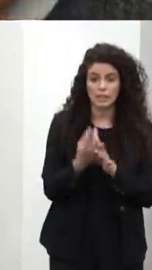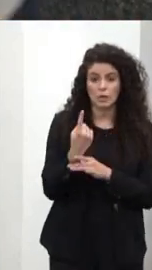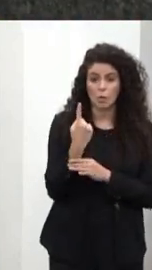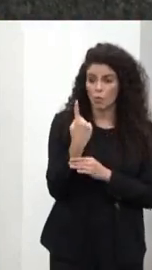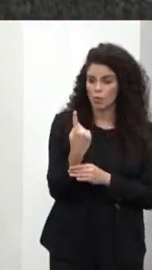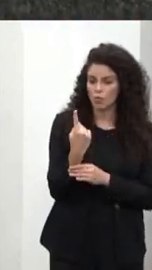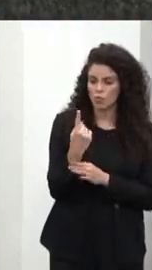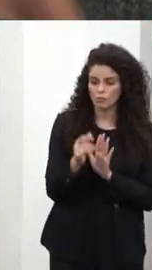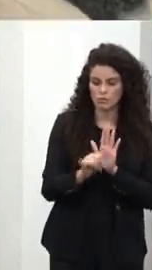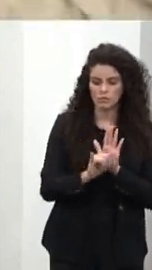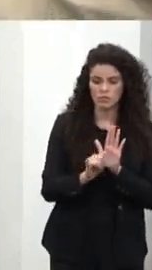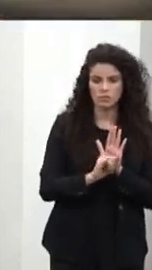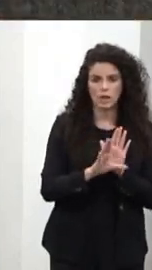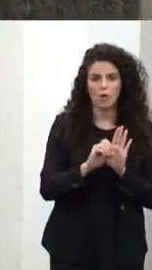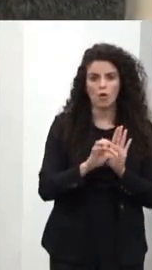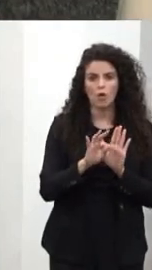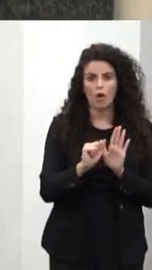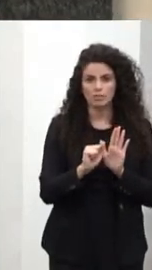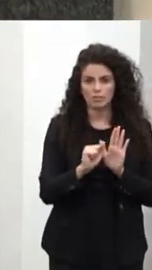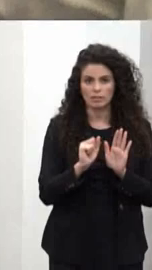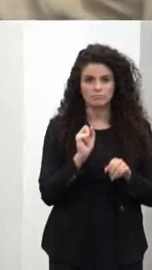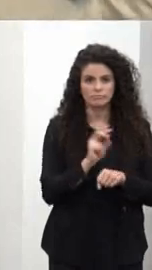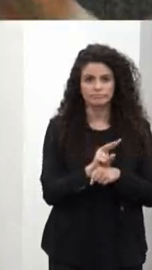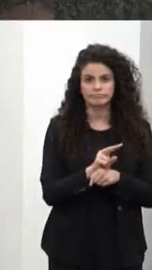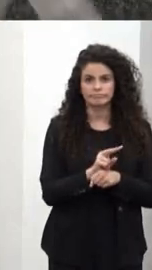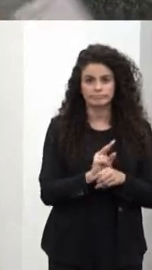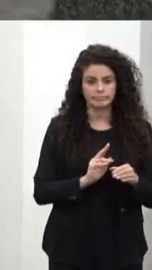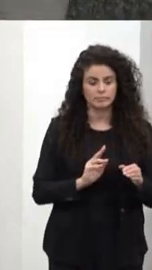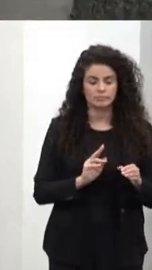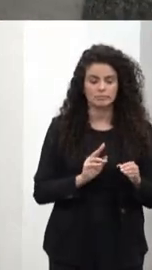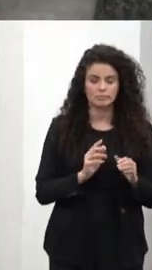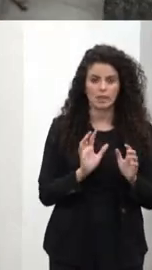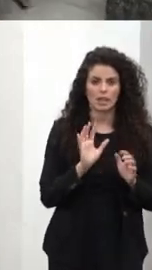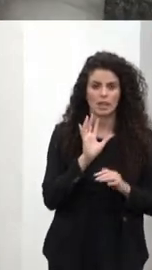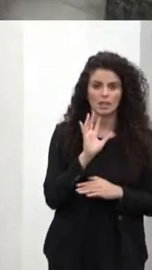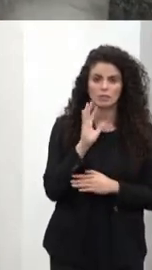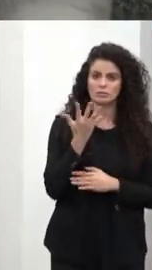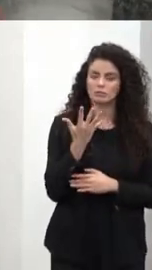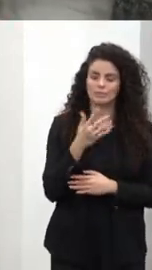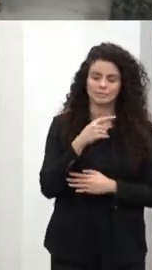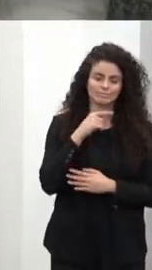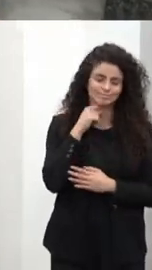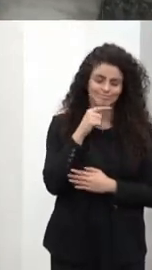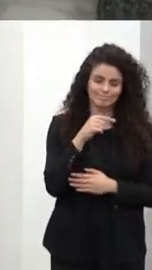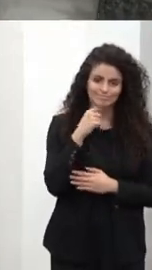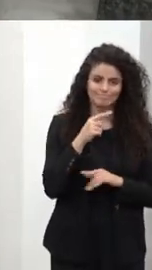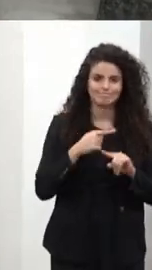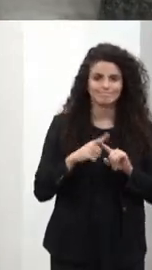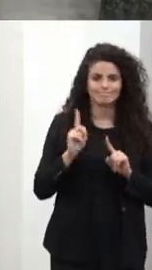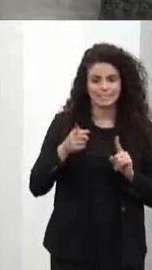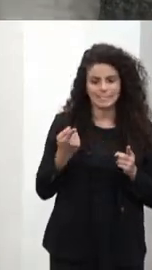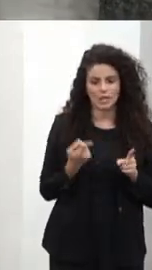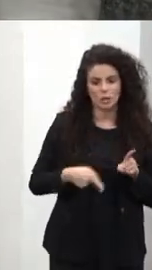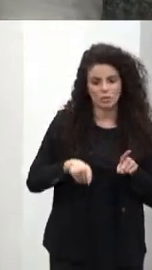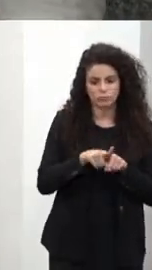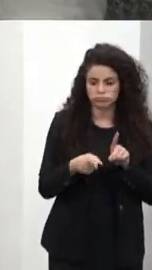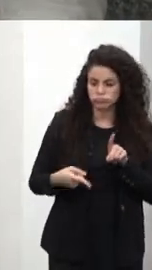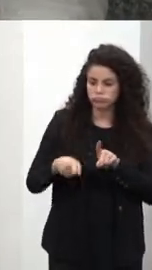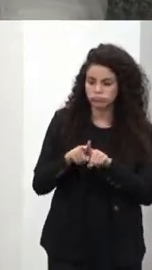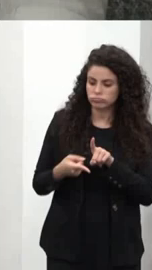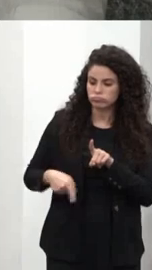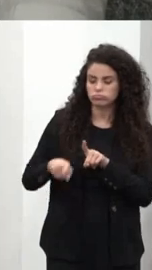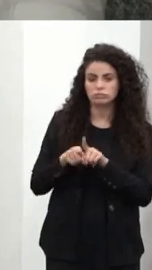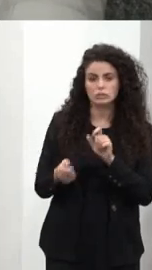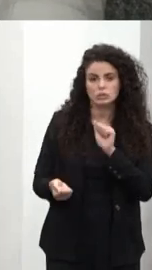ou você botou uma pontuação diferenciada resolveu acho que tem que ser um conjunto de ações né observando também a peculiaridade ó